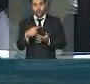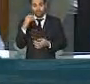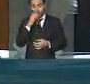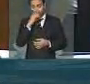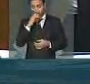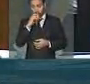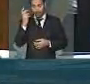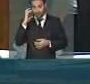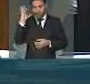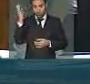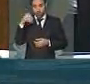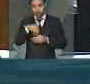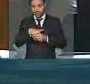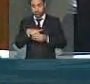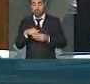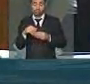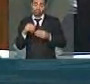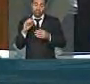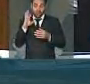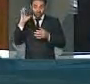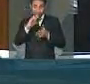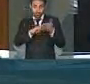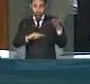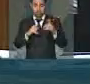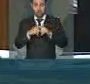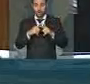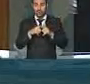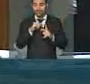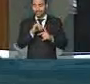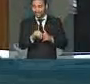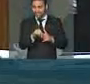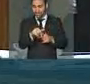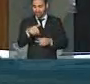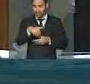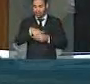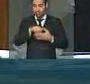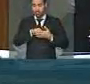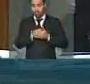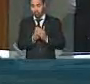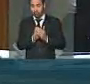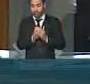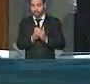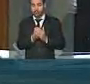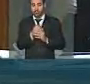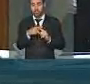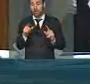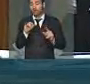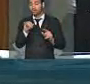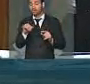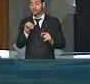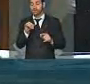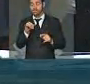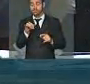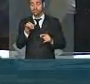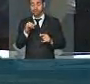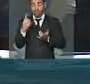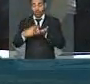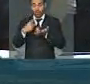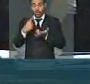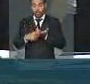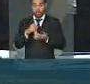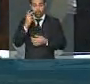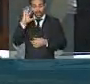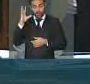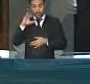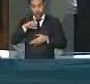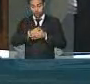resolução, é porque a pauta obstruída em havendo acordo, a resolução não é ponto